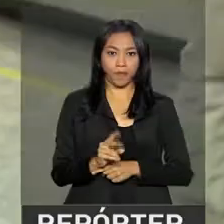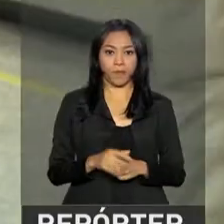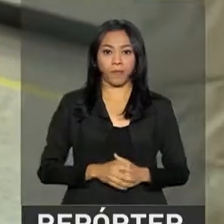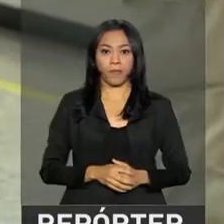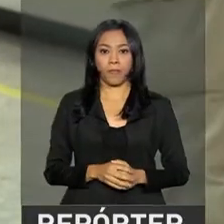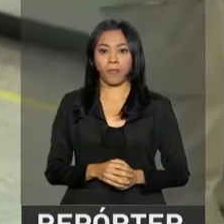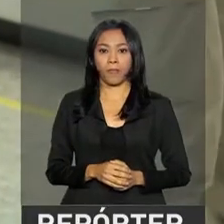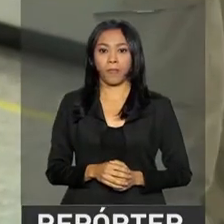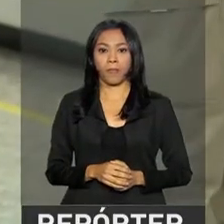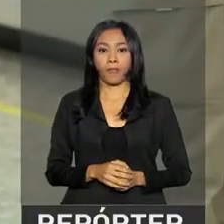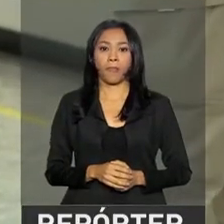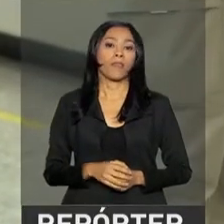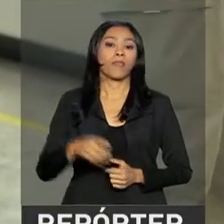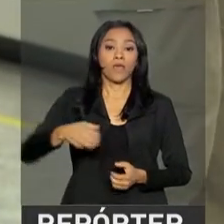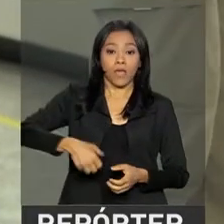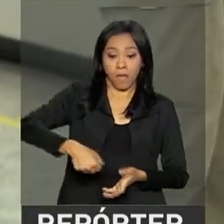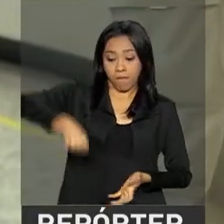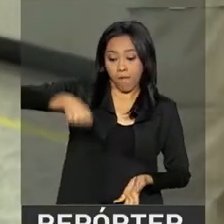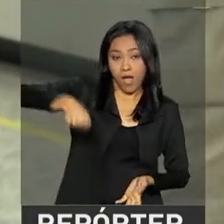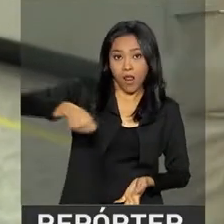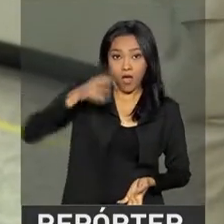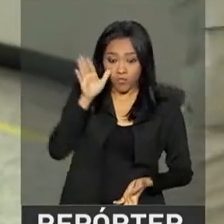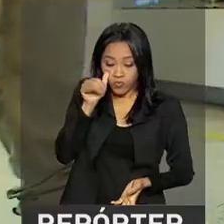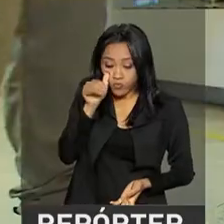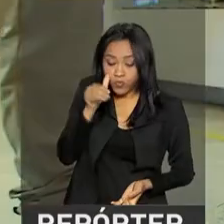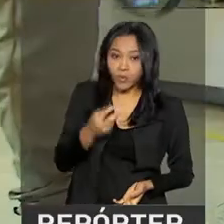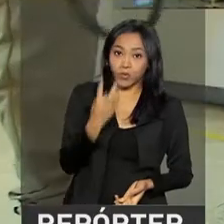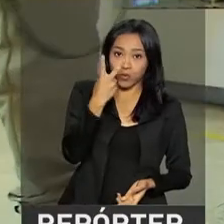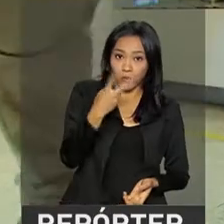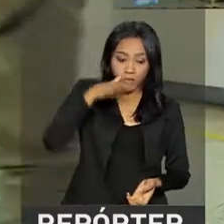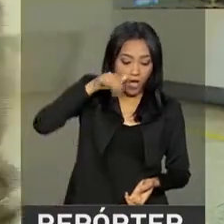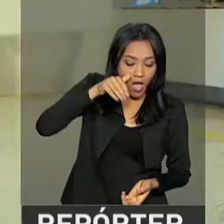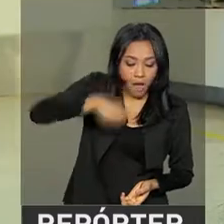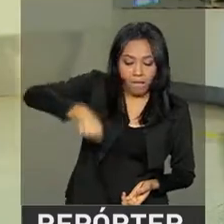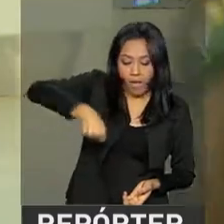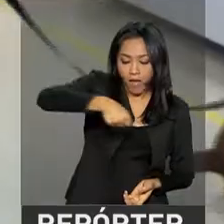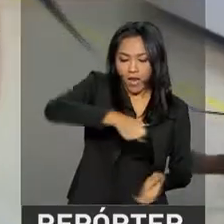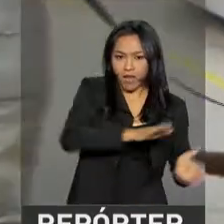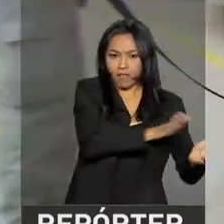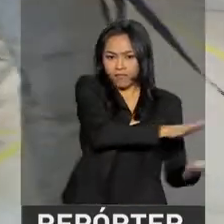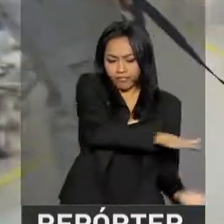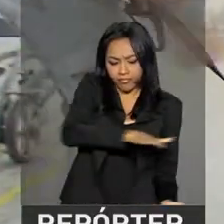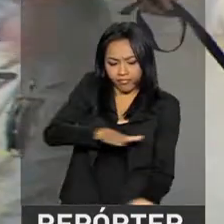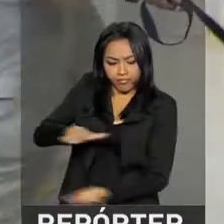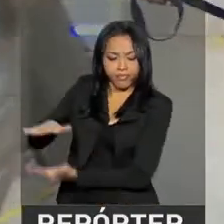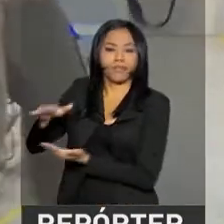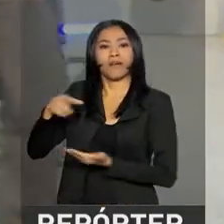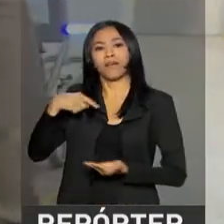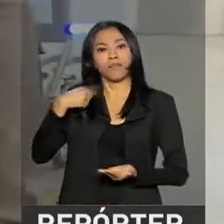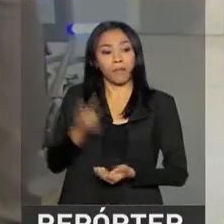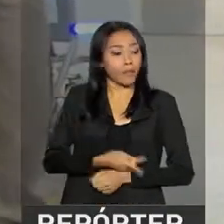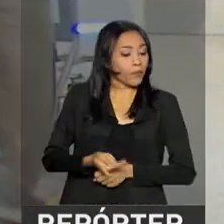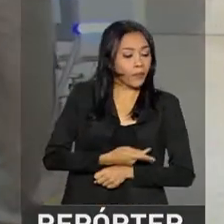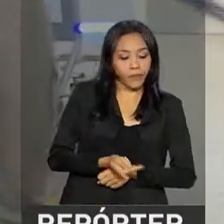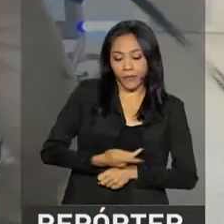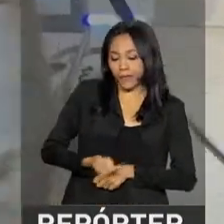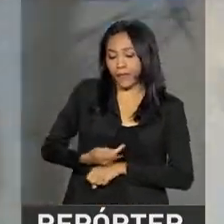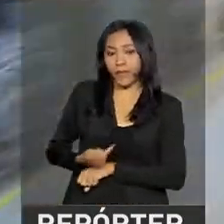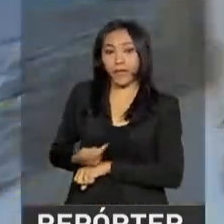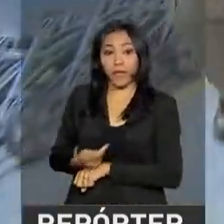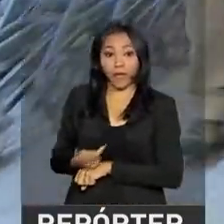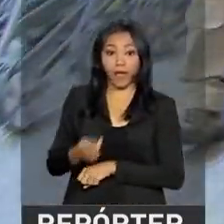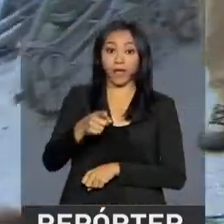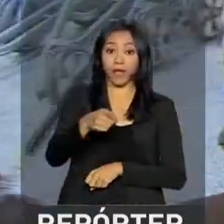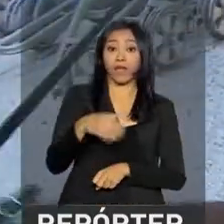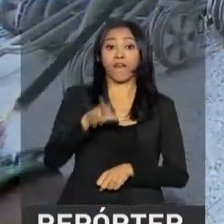uma mala duas malas são tantas até achar o que procura produtos de origem vegetal